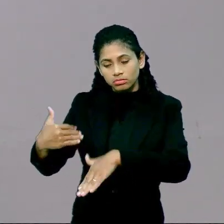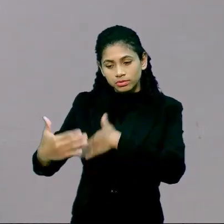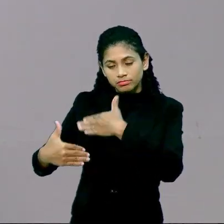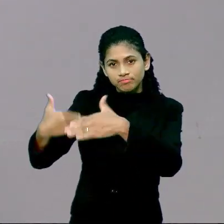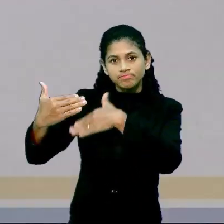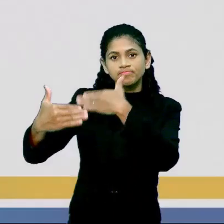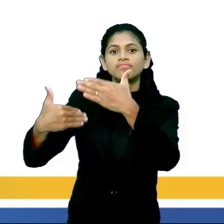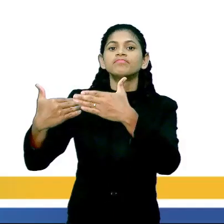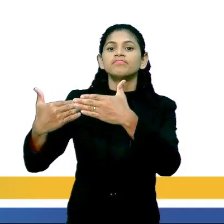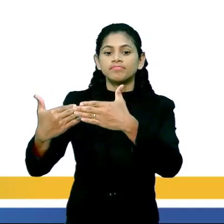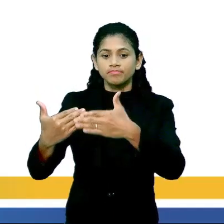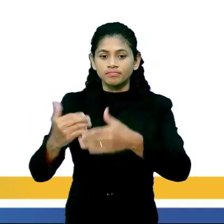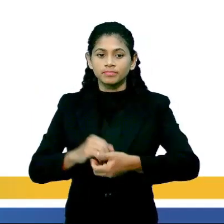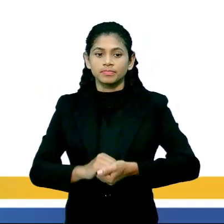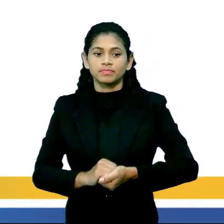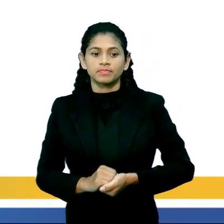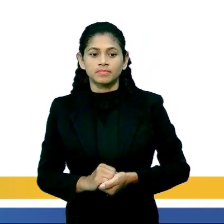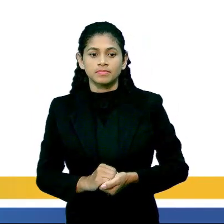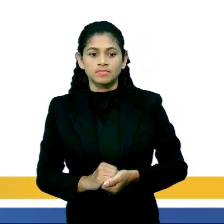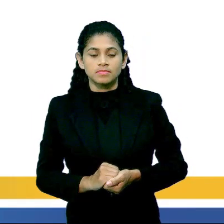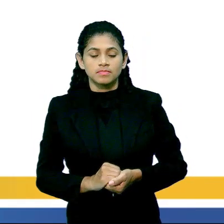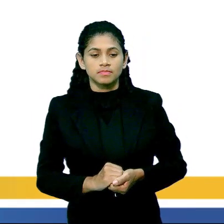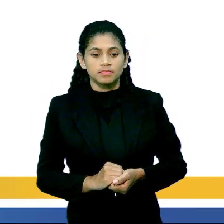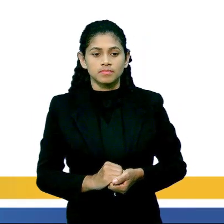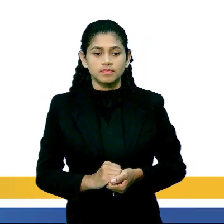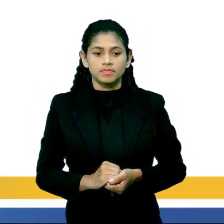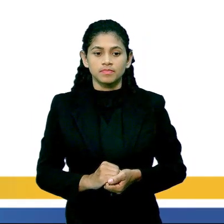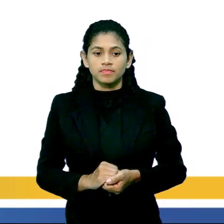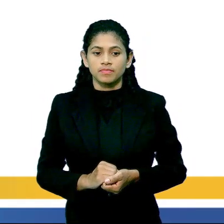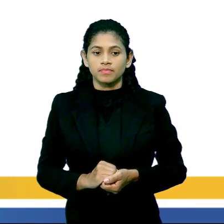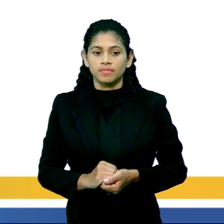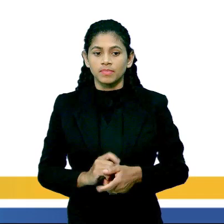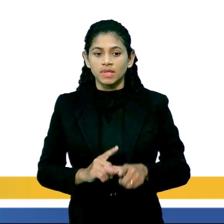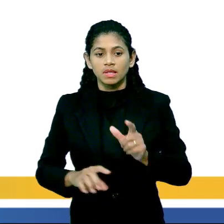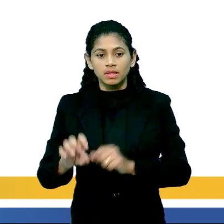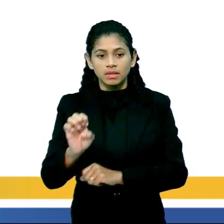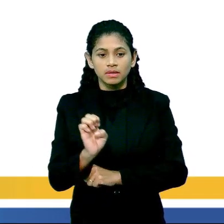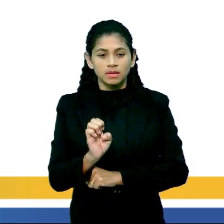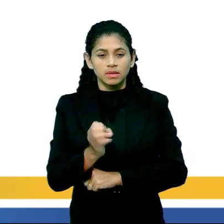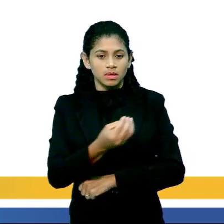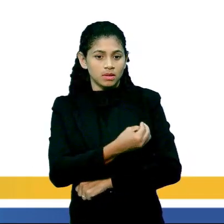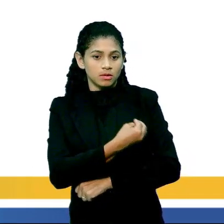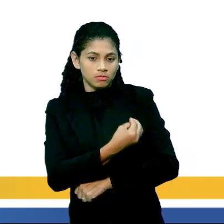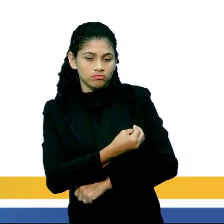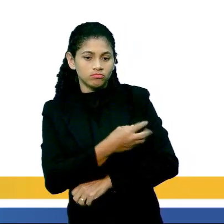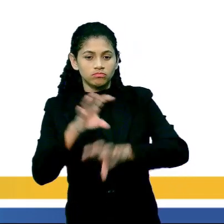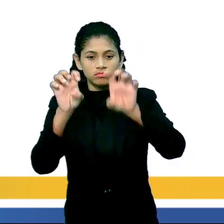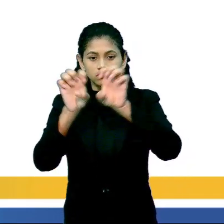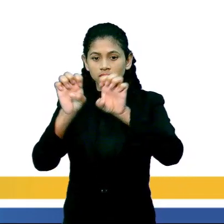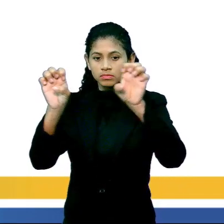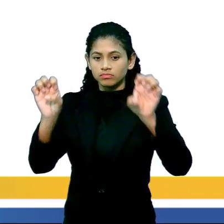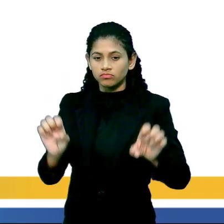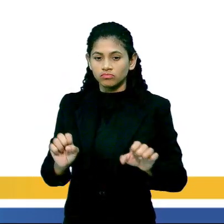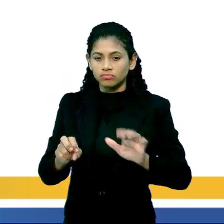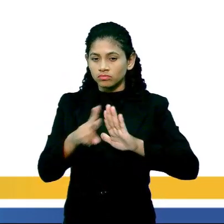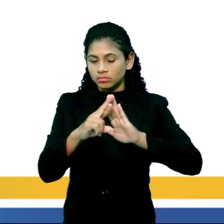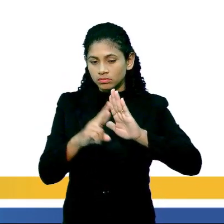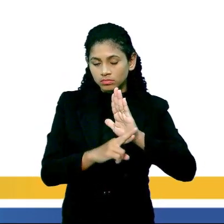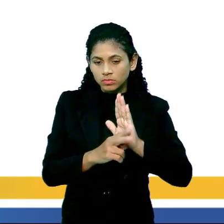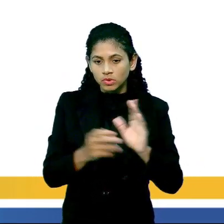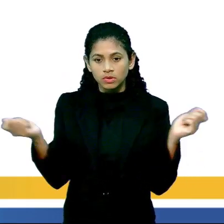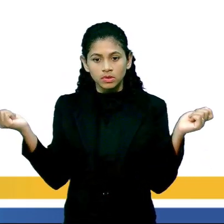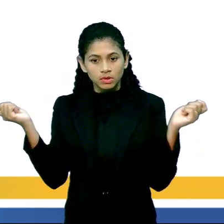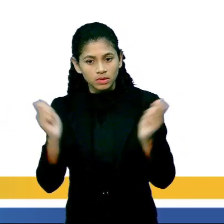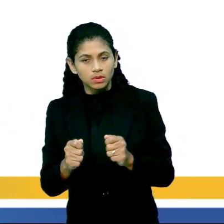negativa. Então, provavelmente temos um gabarito. Só para fechar aqui, temos a alternativa E, pela existência de uma estrutura normativa que